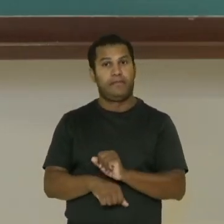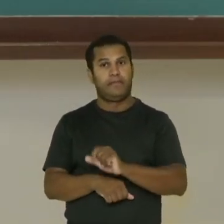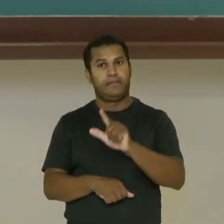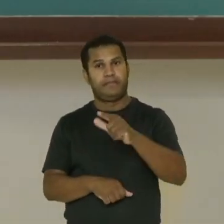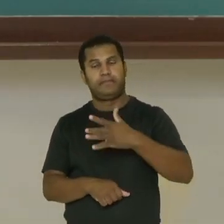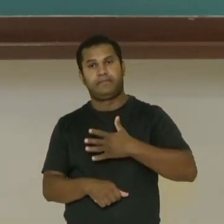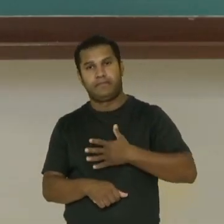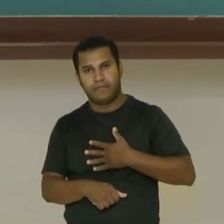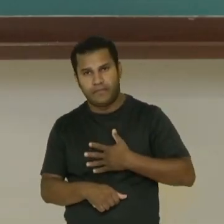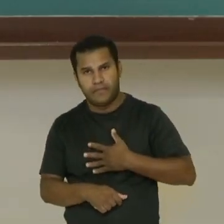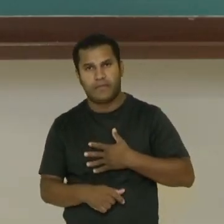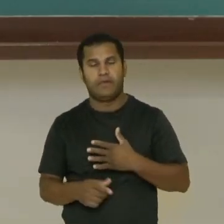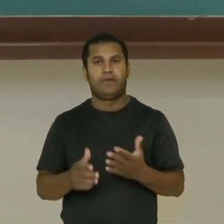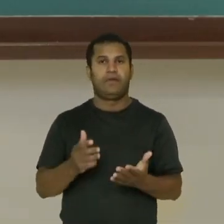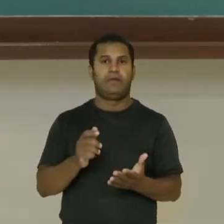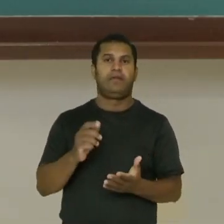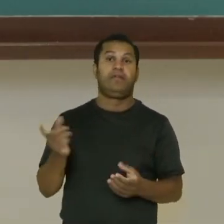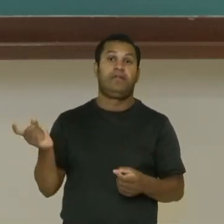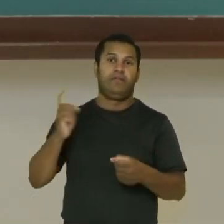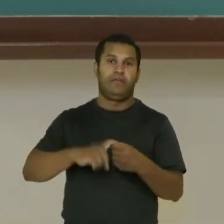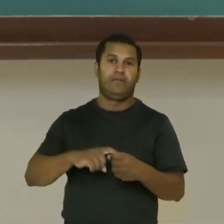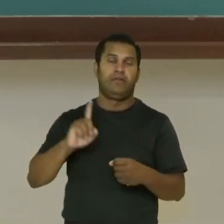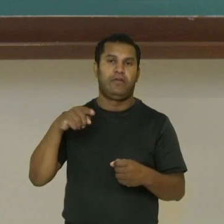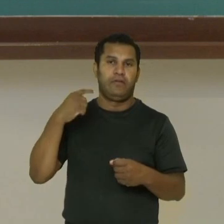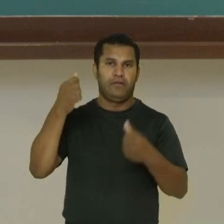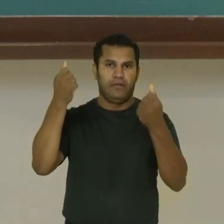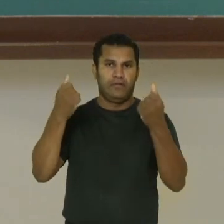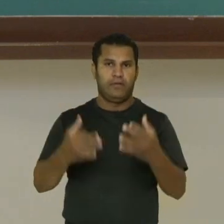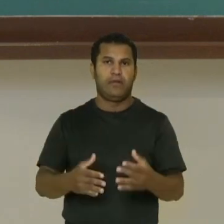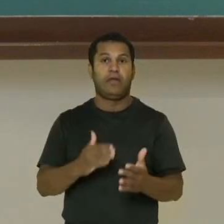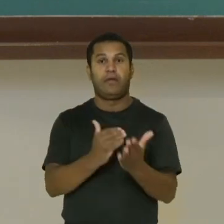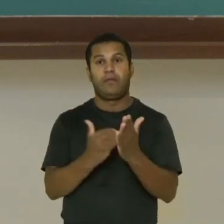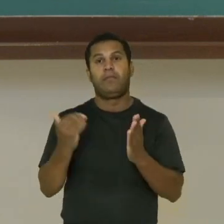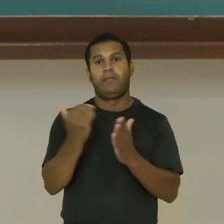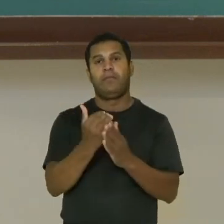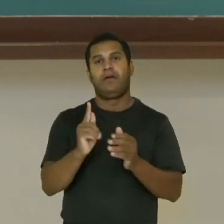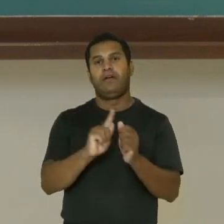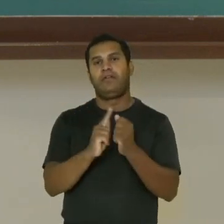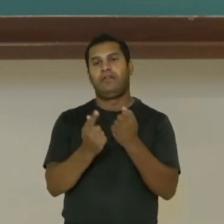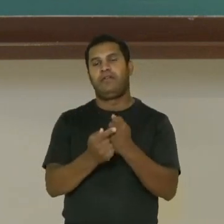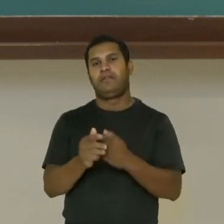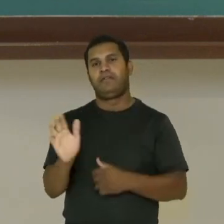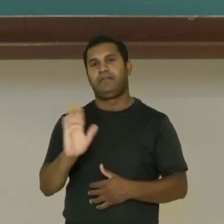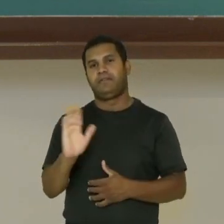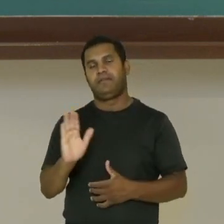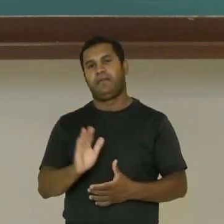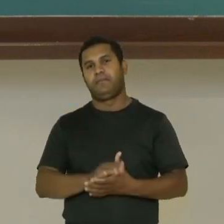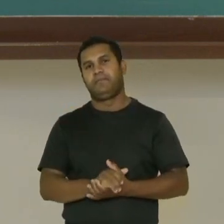aula de hoje com vocês. Voltamos numa próxima aula com mais geografia. Um abraço a todos e até lá!